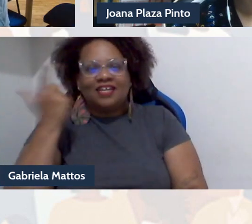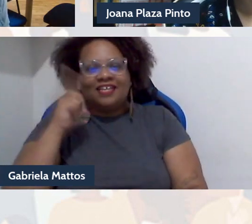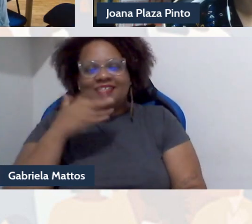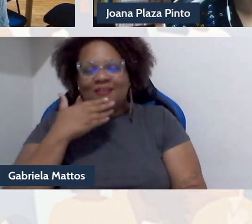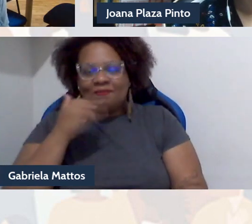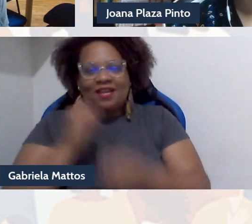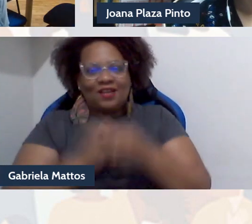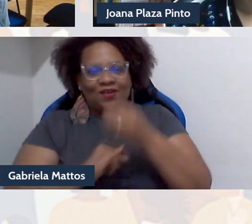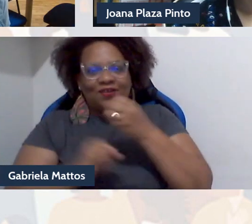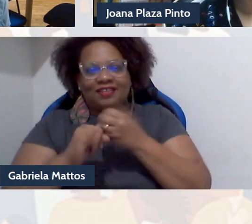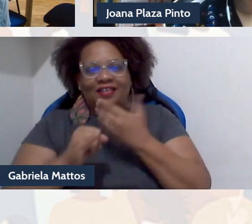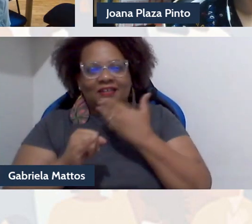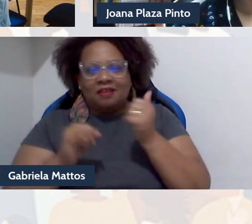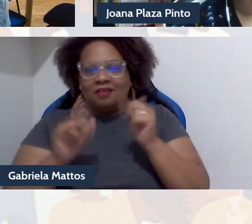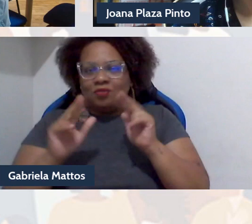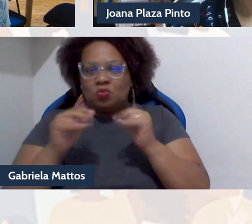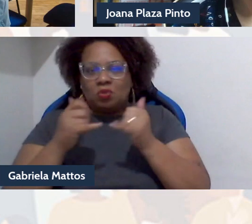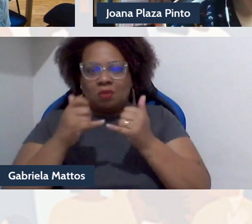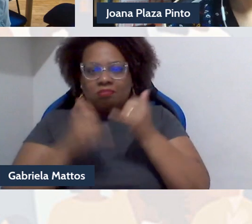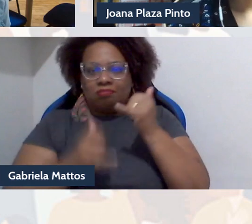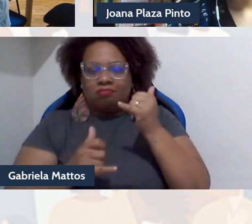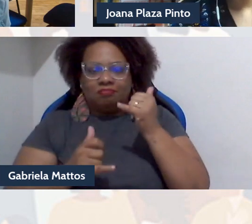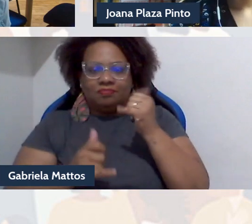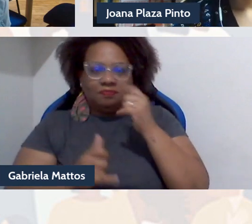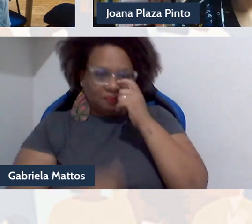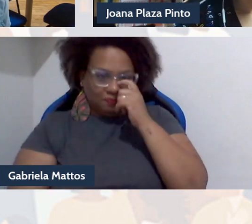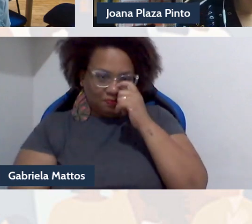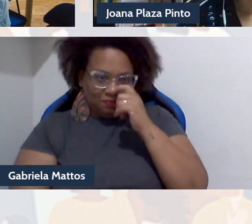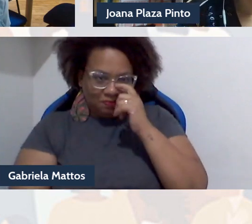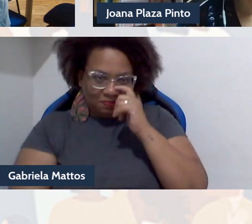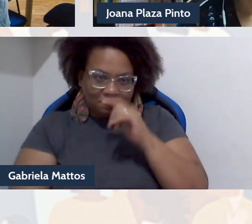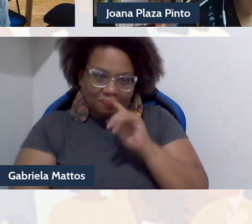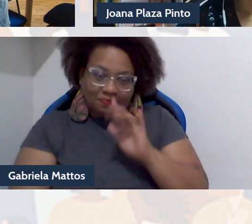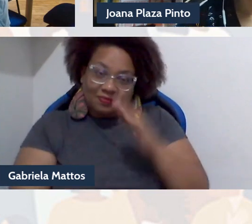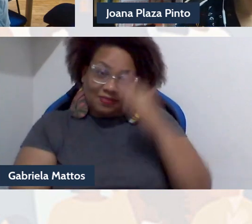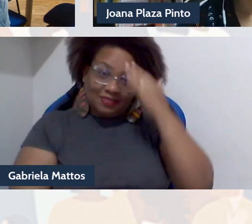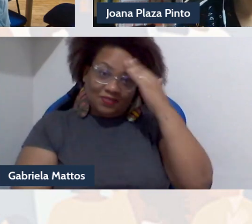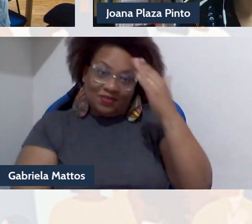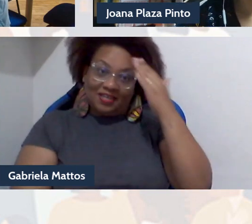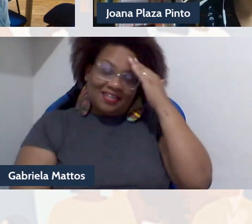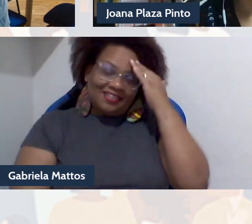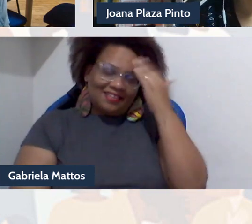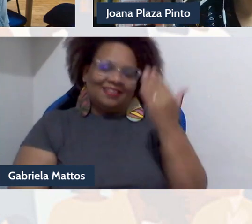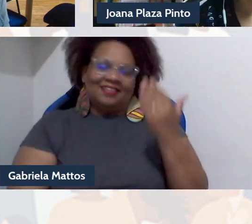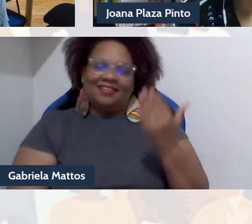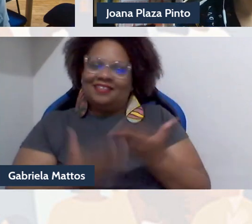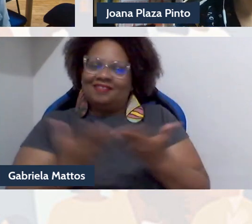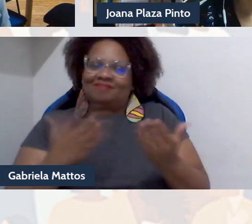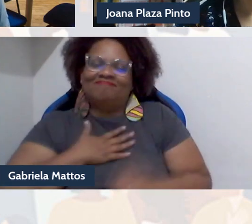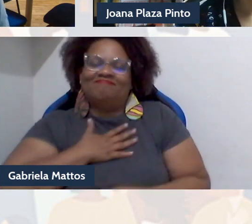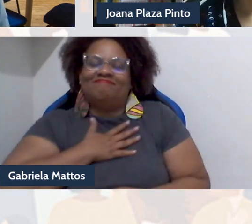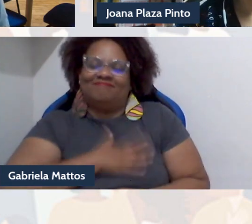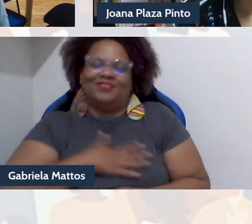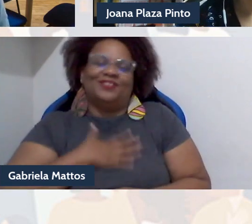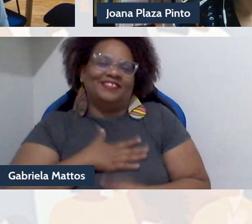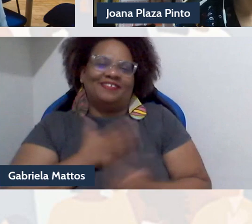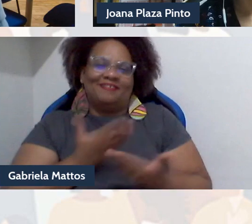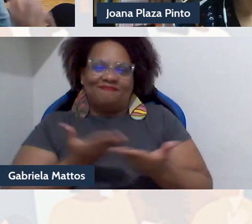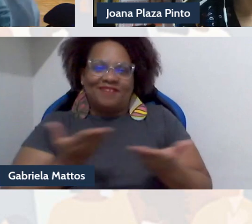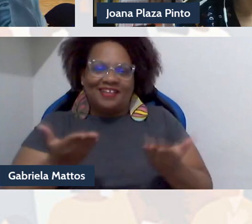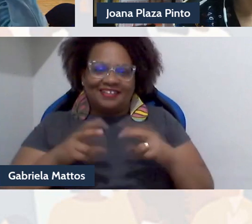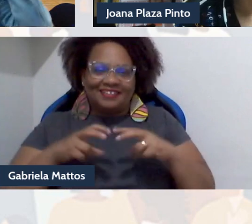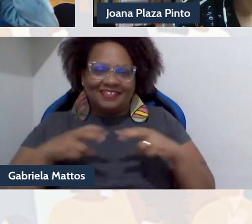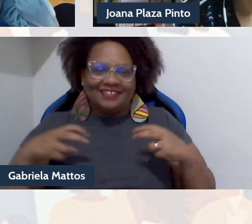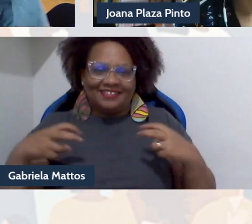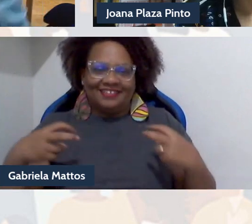acontecer. Mas eu agradeço muito por estar aqui, né? Gostei muito da mesa também, pelo menos eu tive